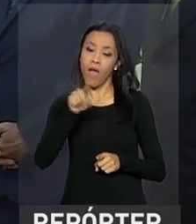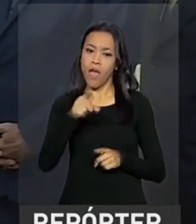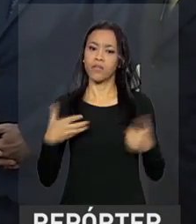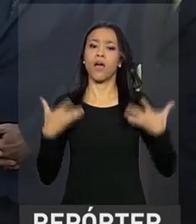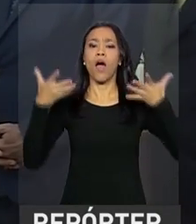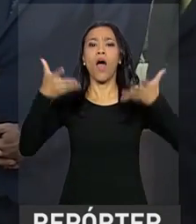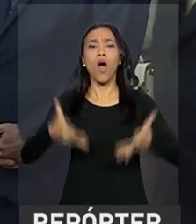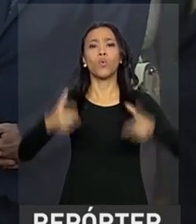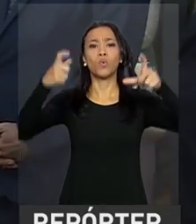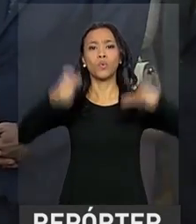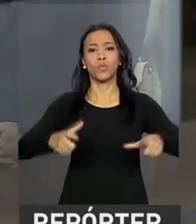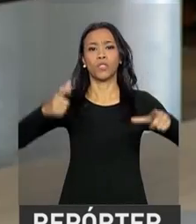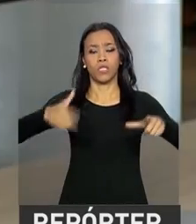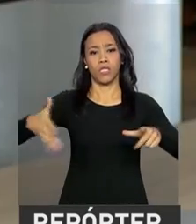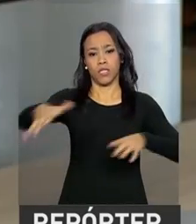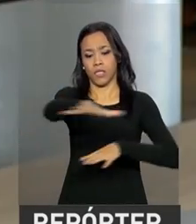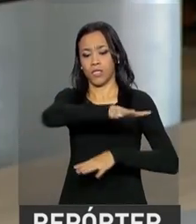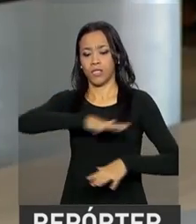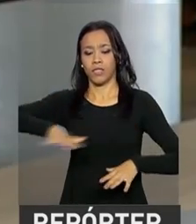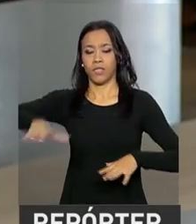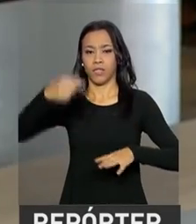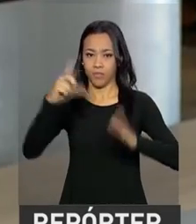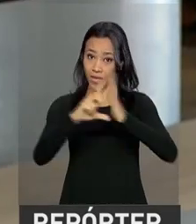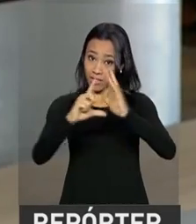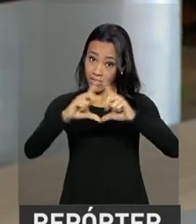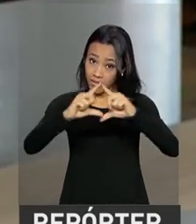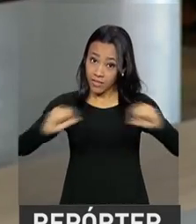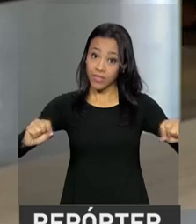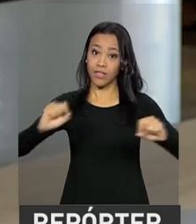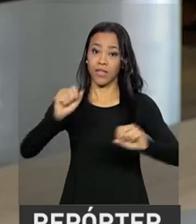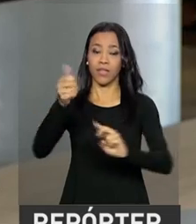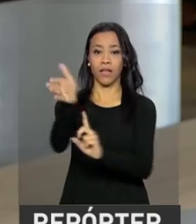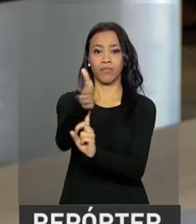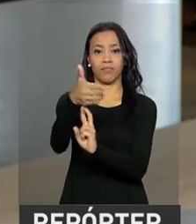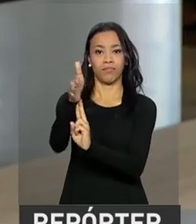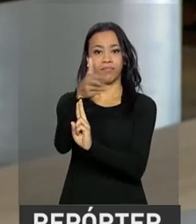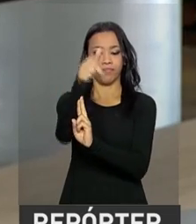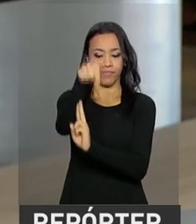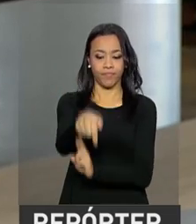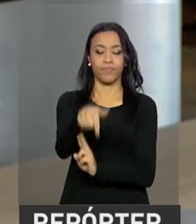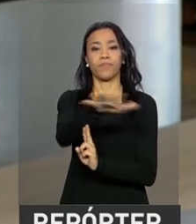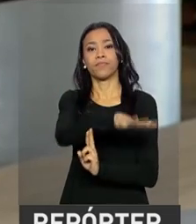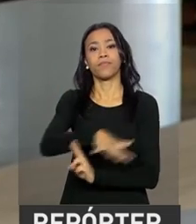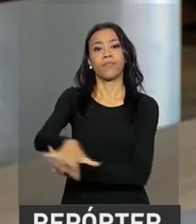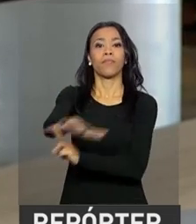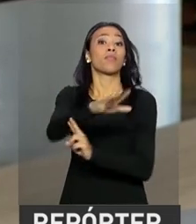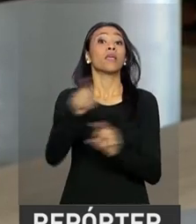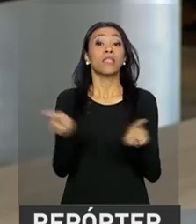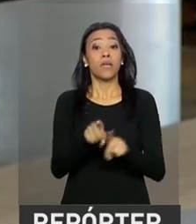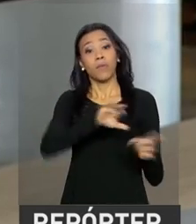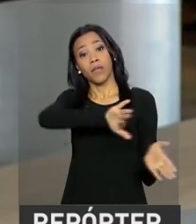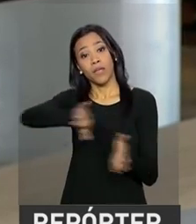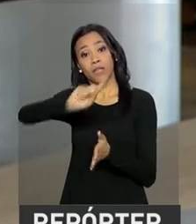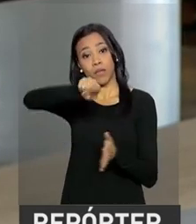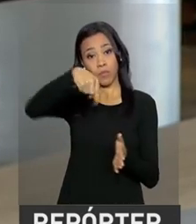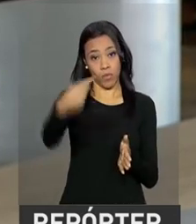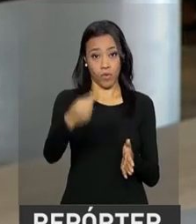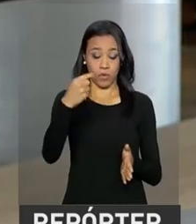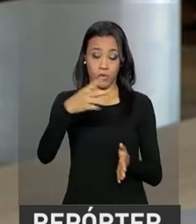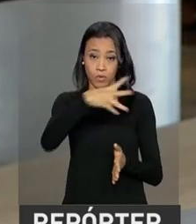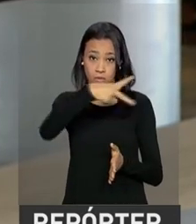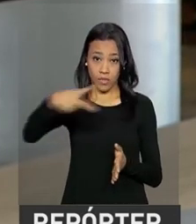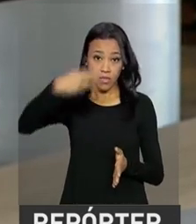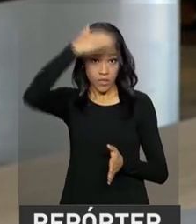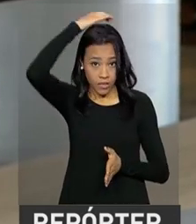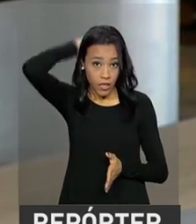embaixada da Santa Sé aqui em Brasília e e Daniele o presidente em exercício Michel Temer sancionou na noite de ontem